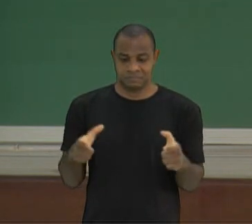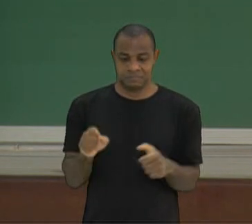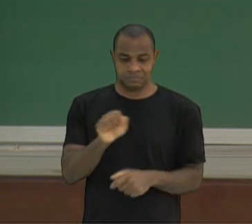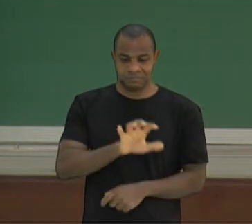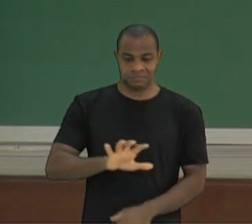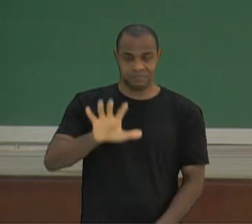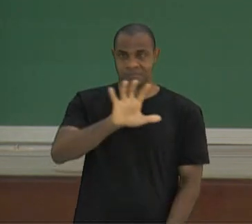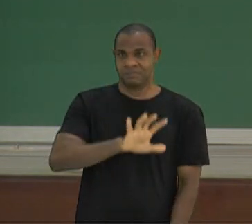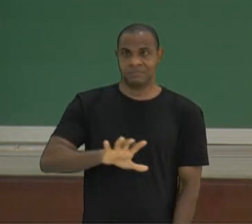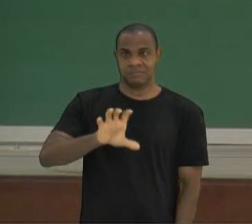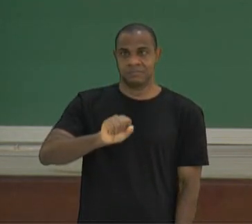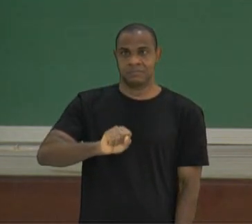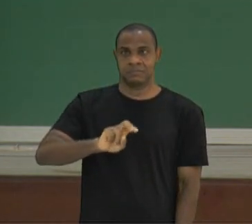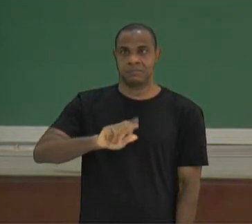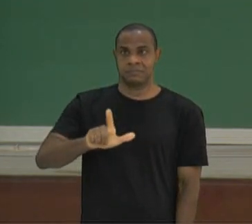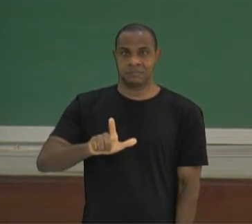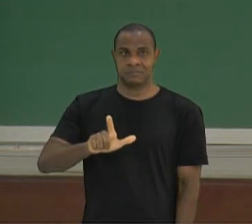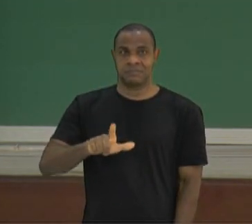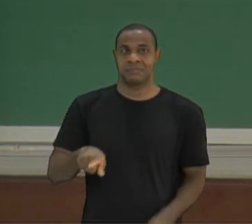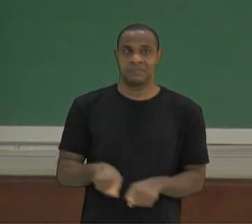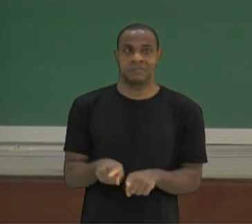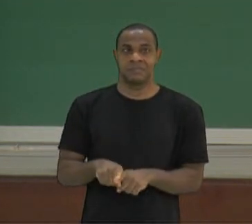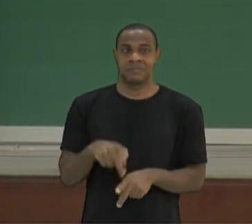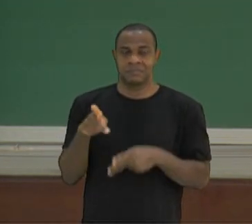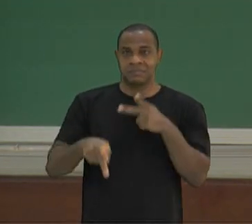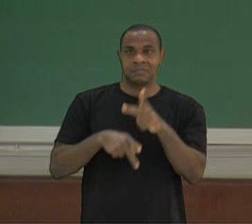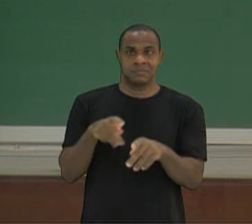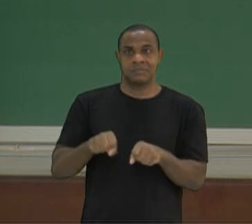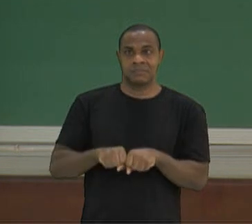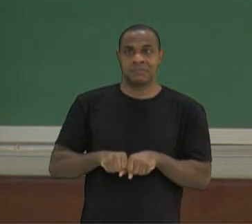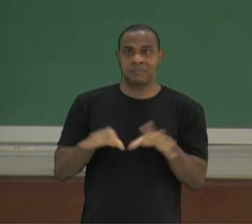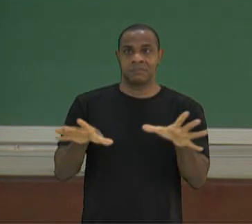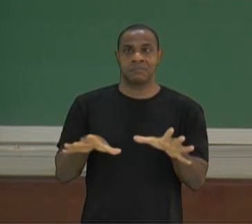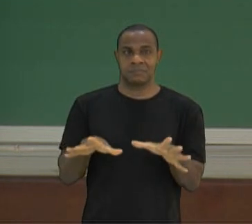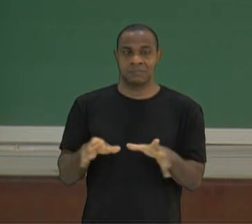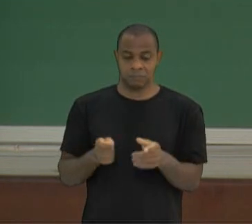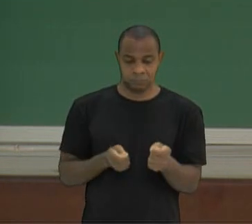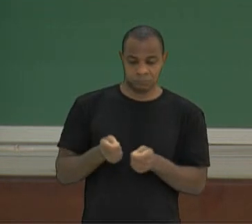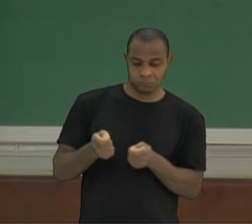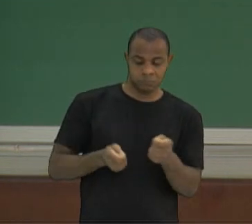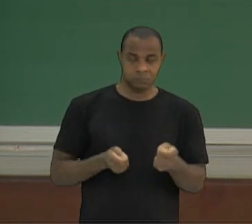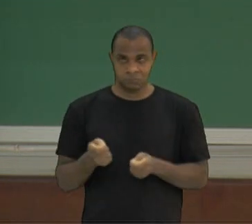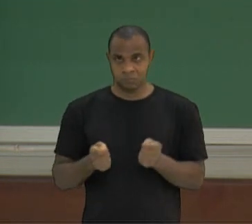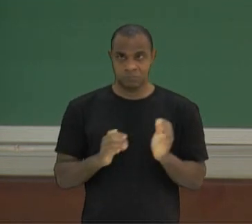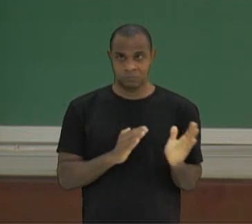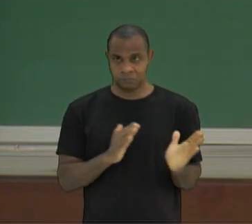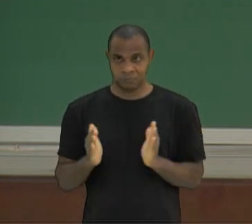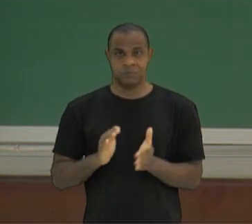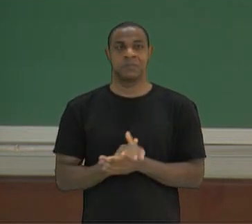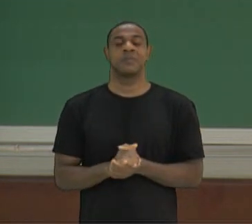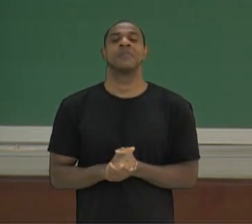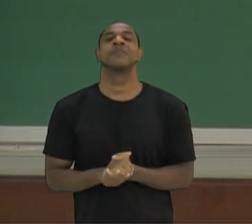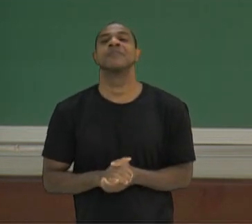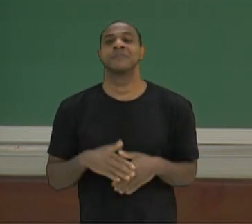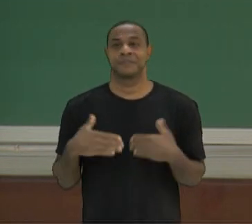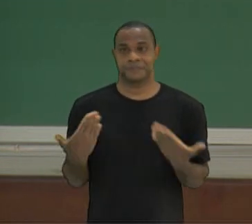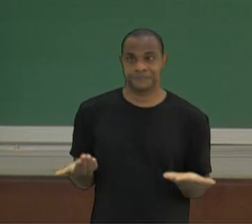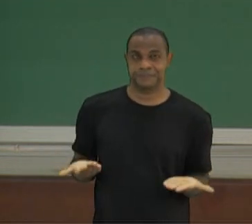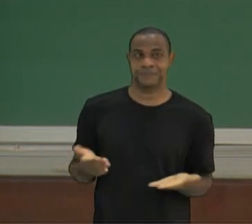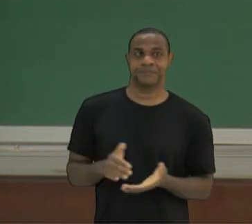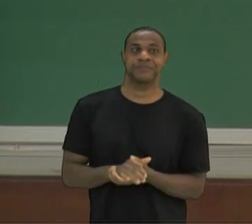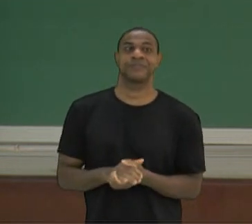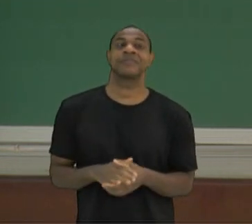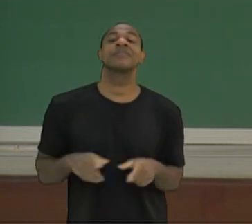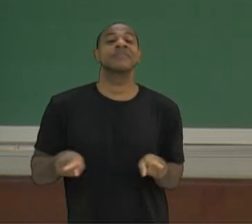da região sul, né? E aí a população se distribui ali de forma regular ao longo do território sulista, ao longo do território da região